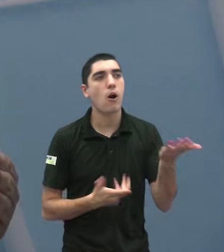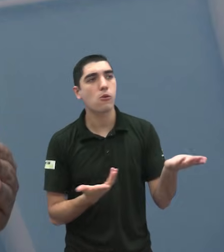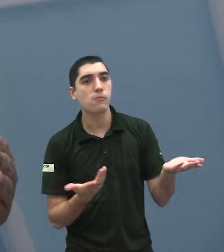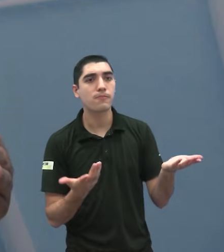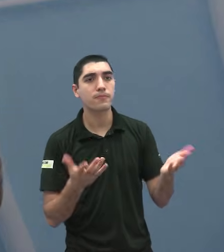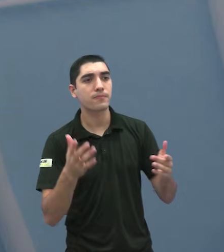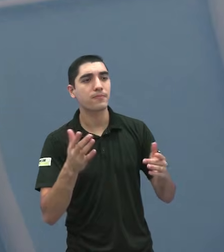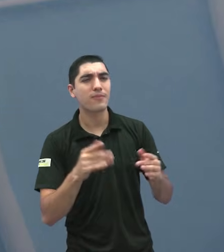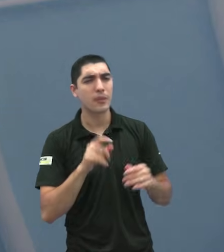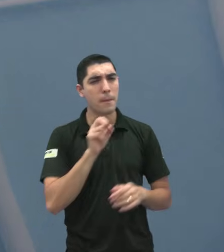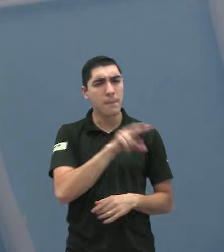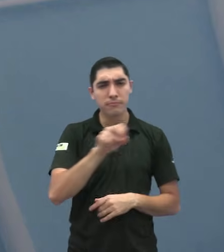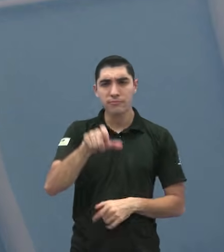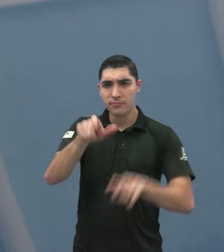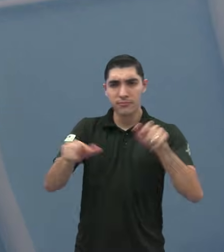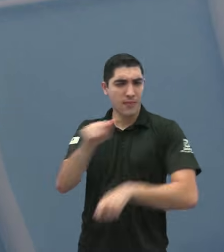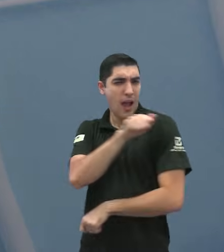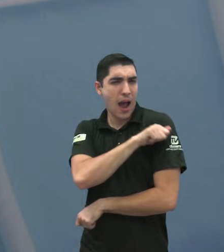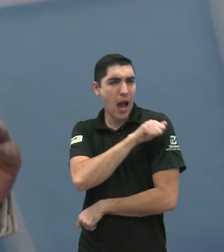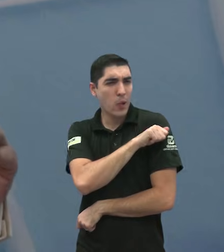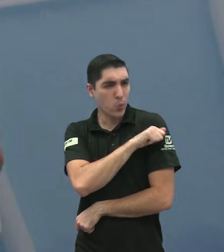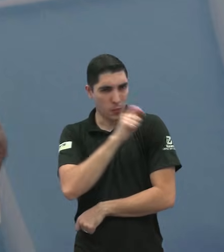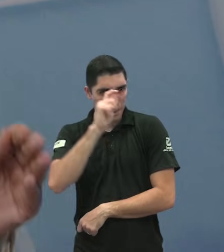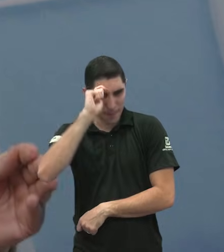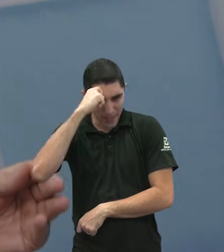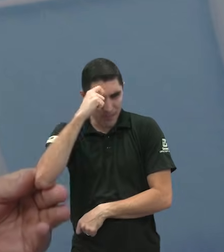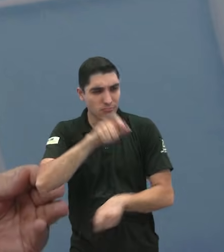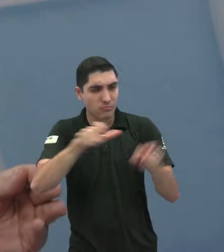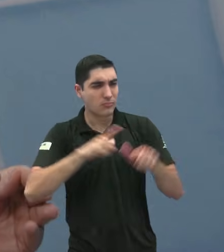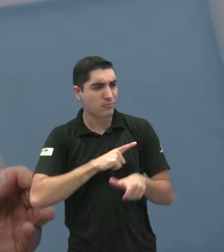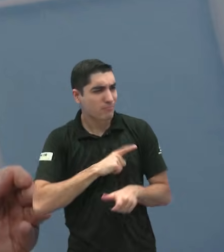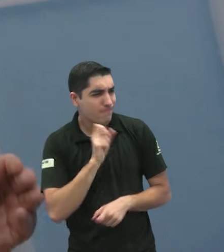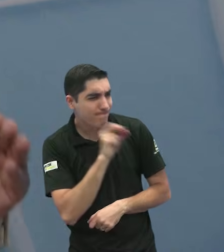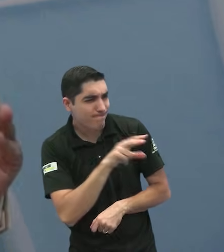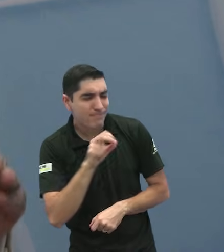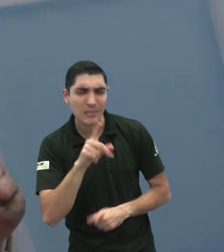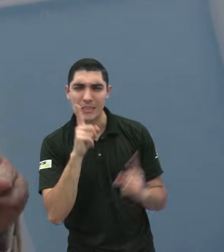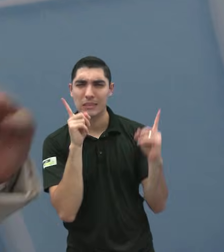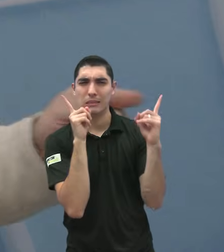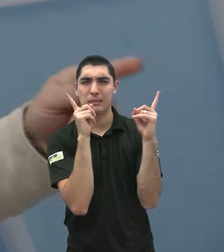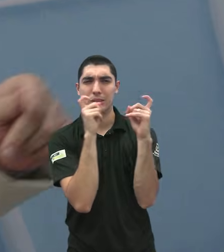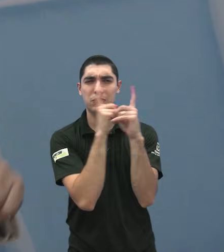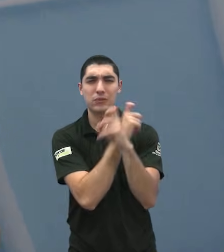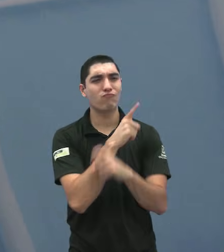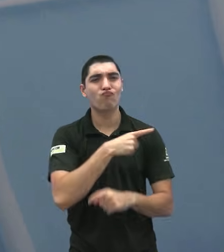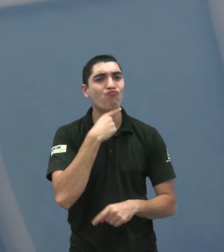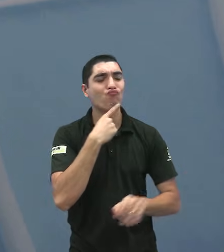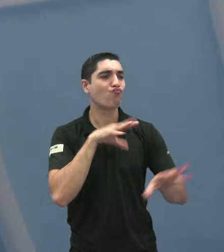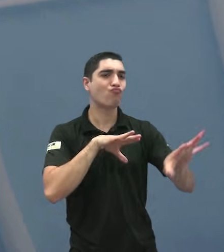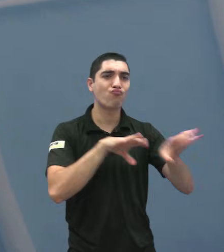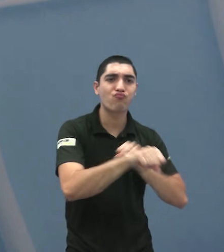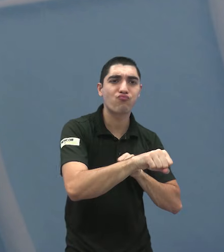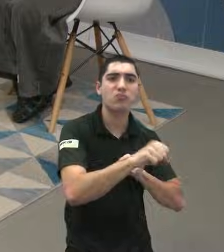principais dificuldades que o estudante negro enfrenta hoje para manter e concluir o curso?